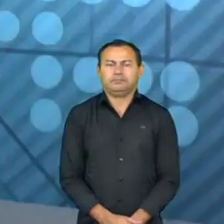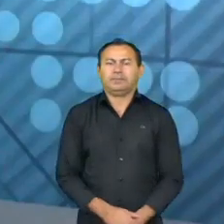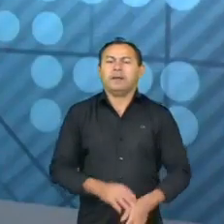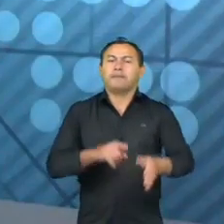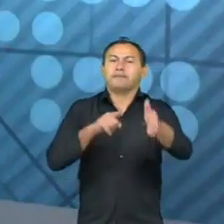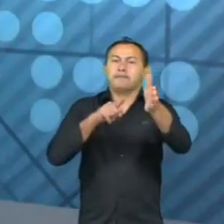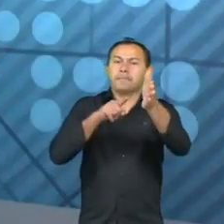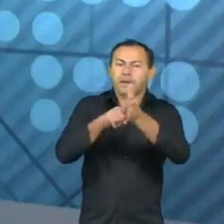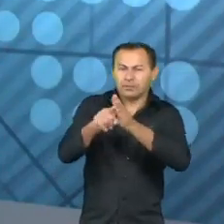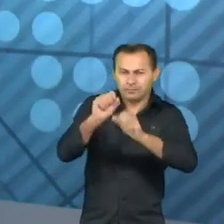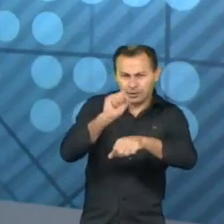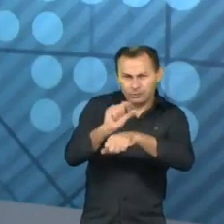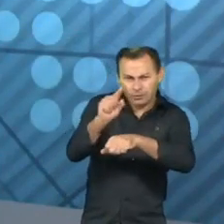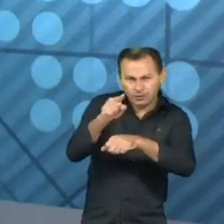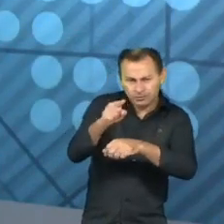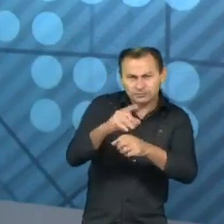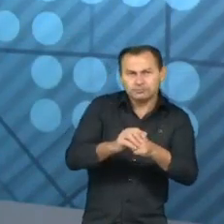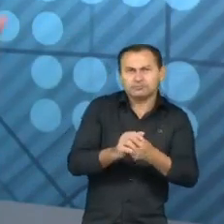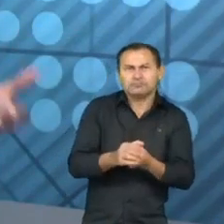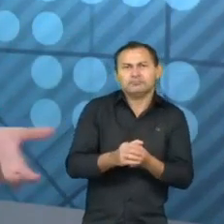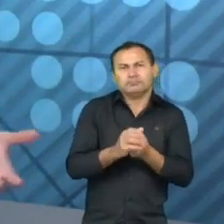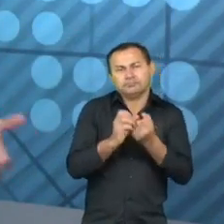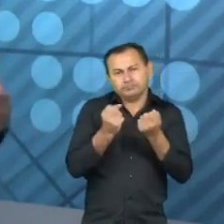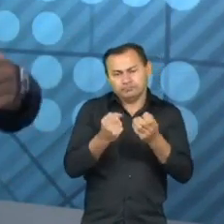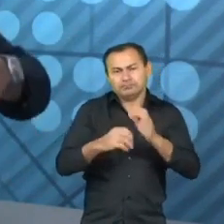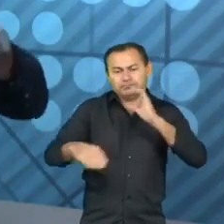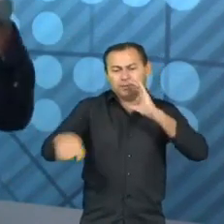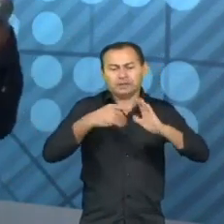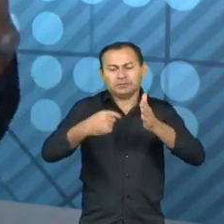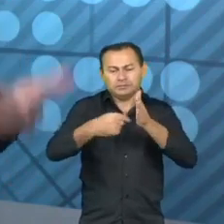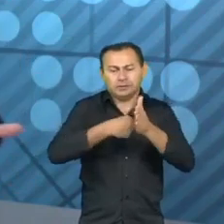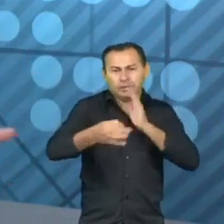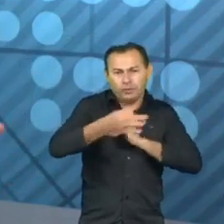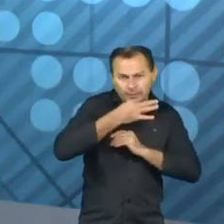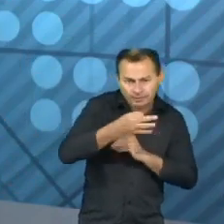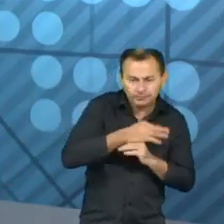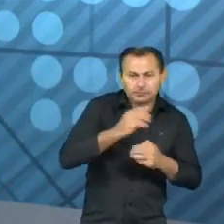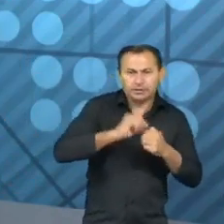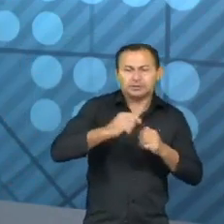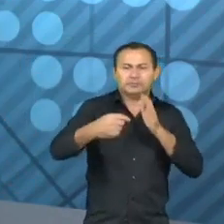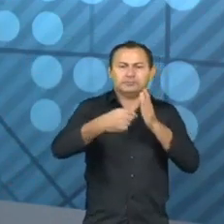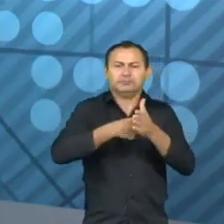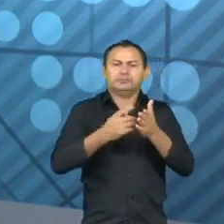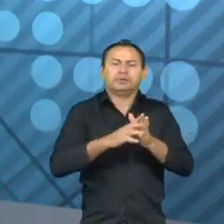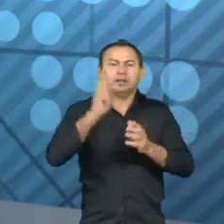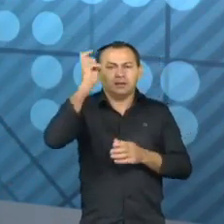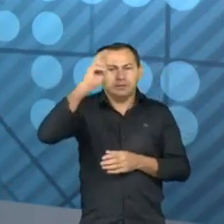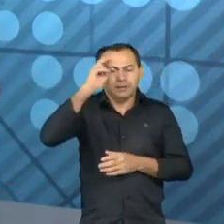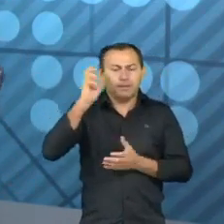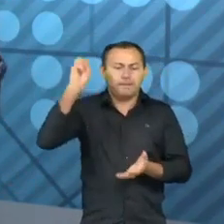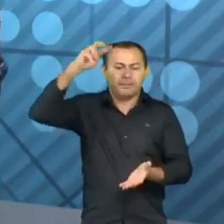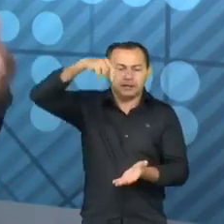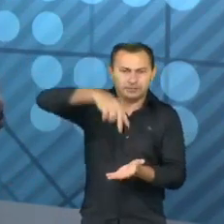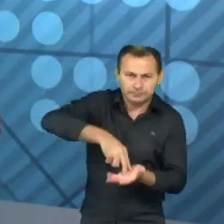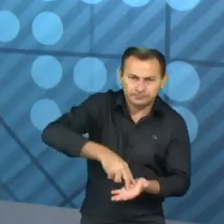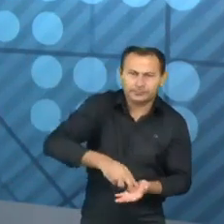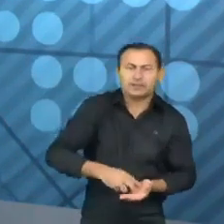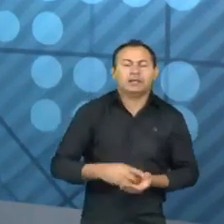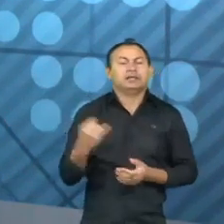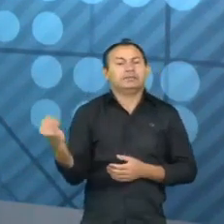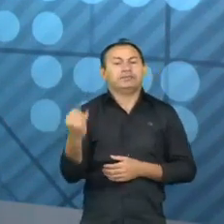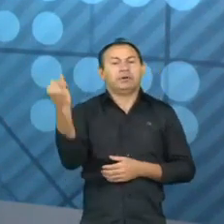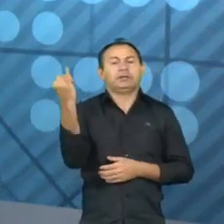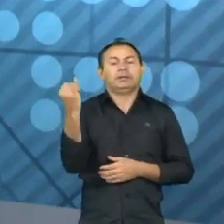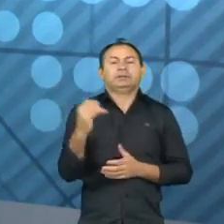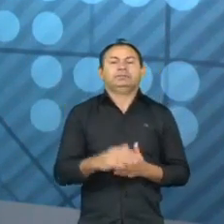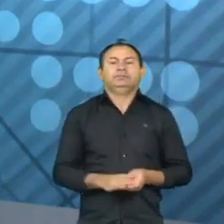Perguntas, então vou deixar um tempo para que você faça o seu comentário, faça a sua pergunta, lembrando a sua participação, ela é essencial, é